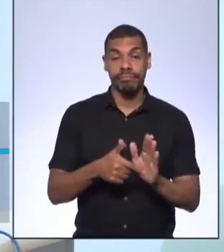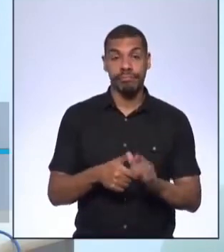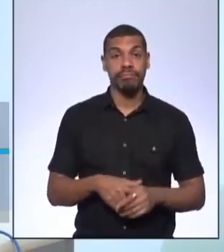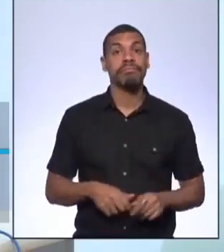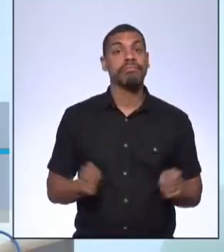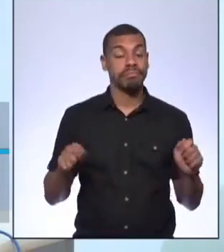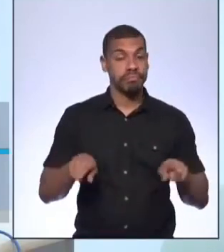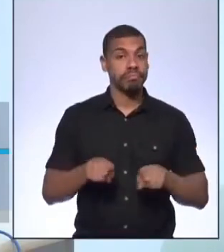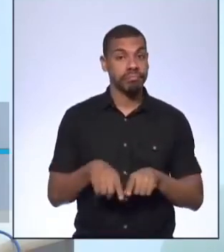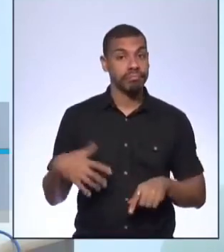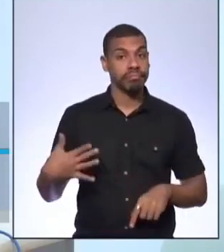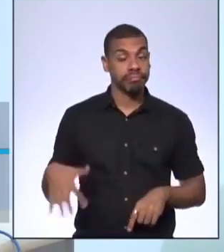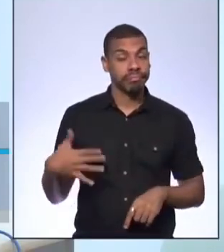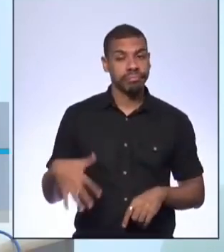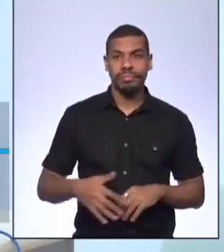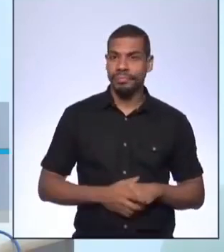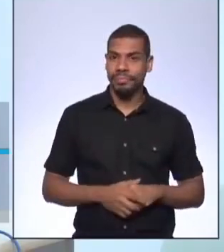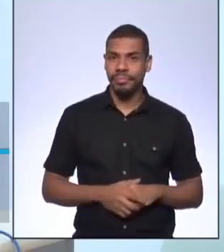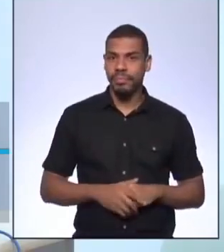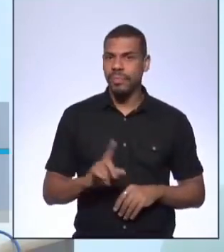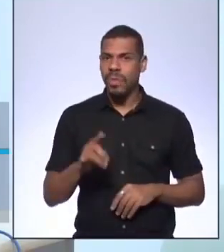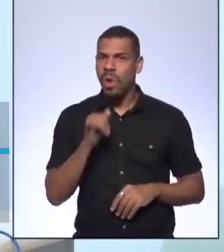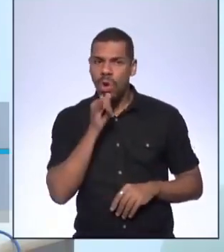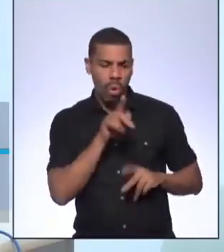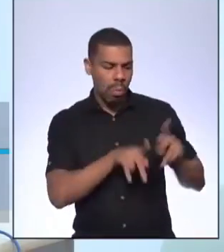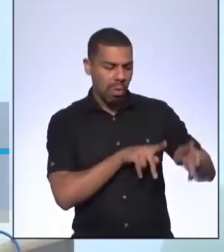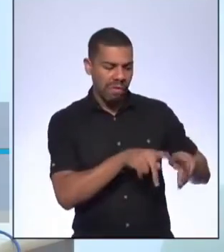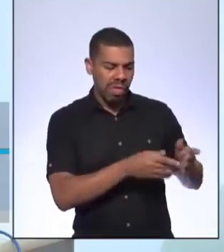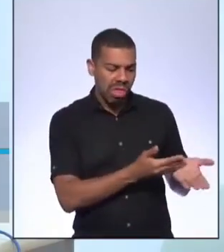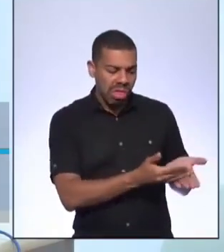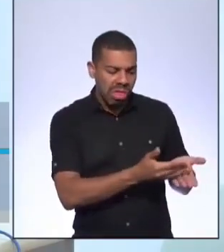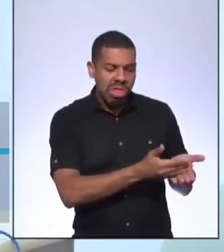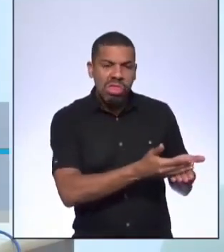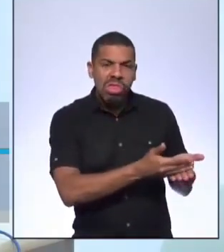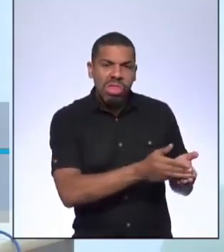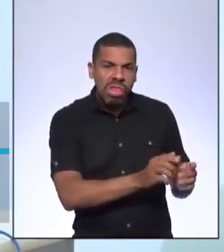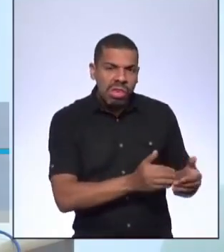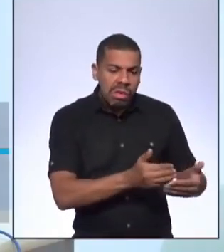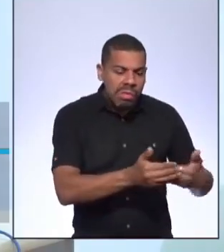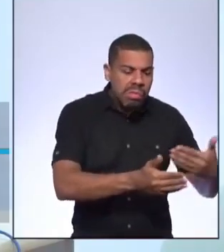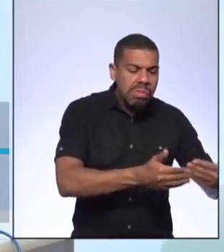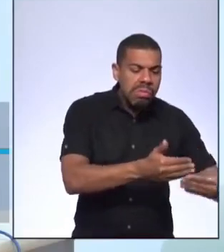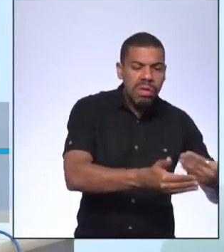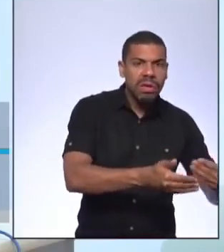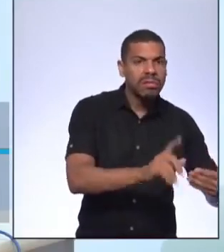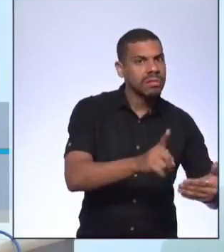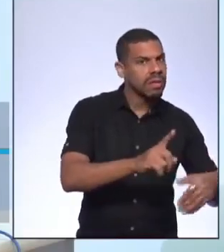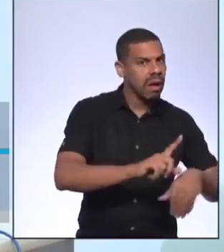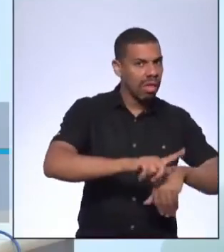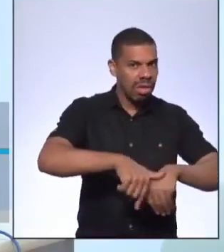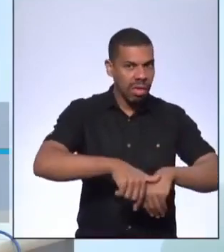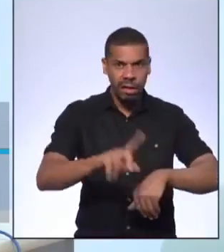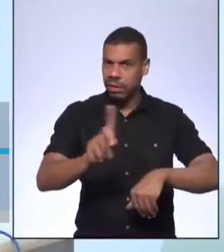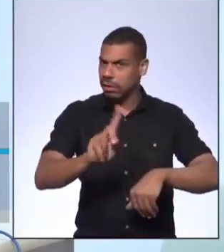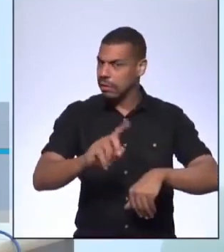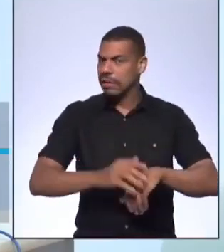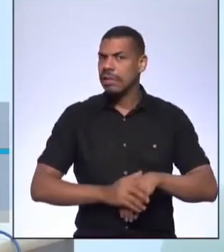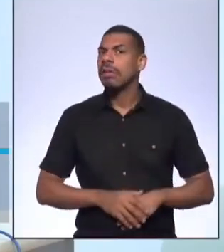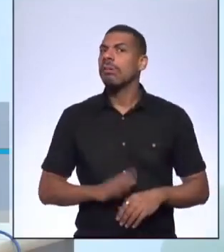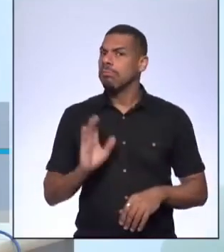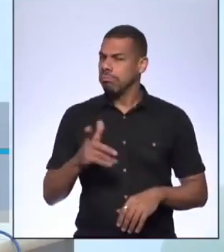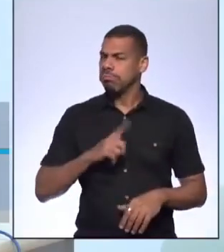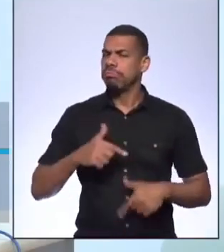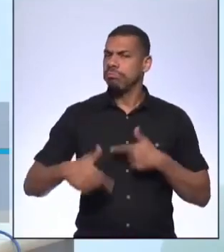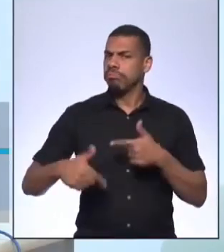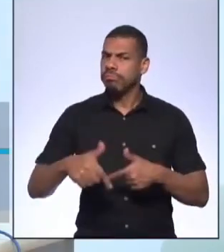civilizatório avançado, né? Não era um povo que estava assim num estágio muito atrasado, entre aspas, vamos dizer,